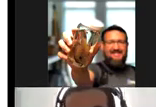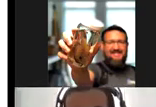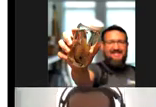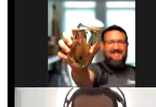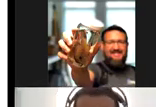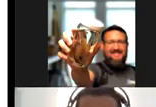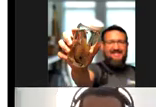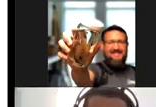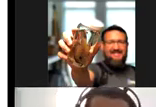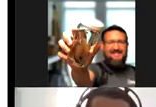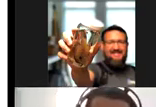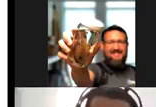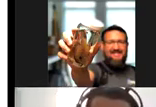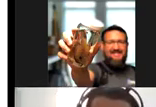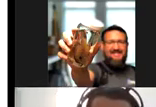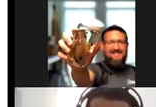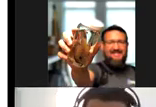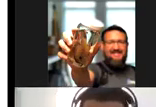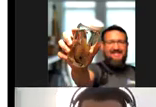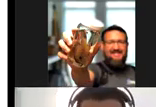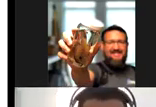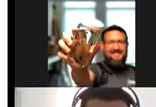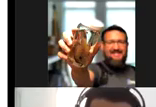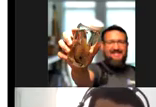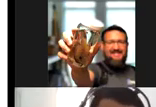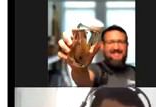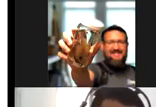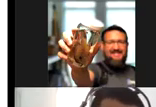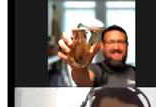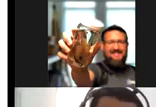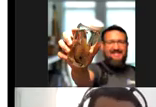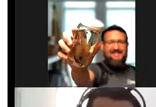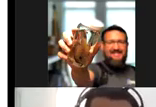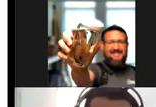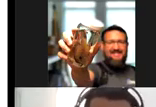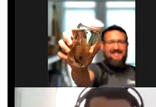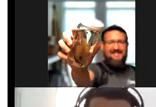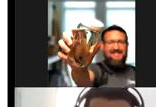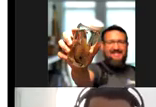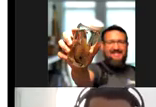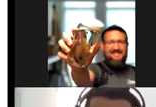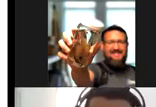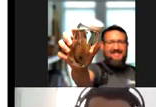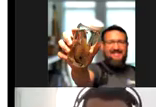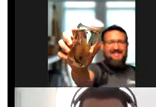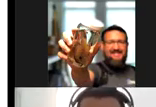de dados, de relação linear. Então, no fundo, todo mundo sabe que a gente nunca vai ter uma curva normal, né? Linda,